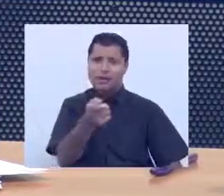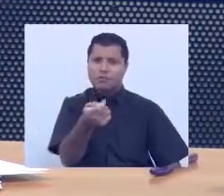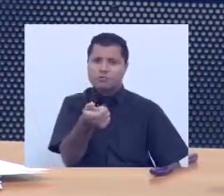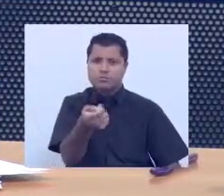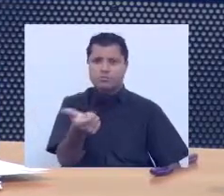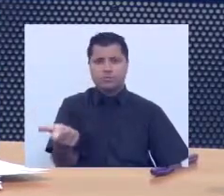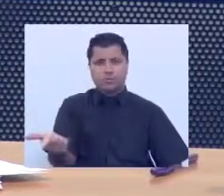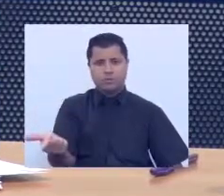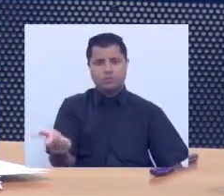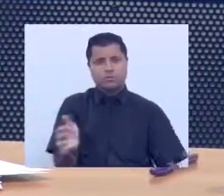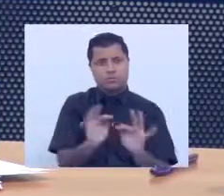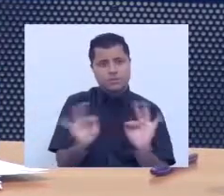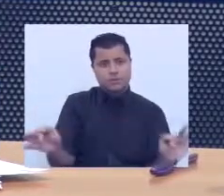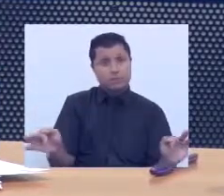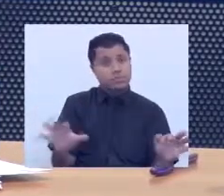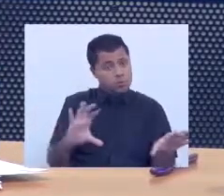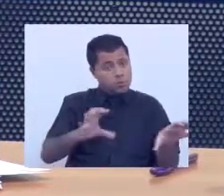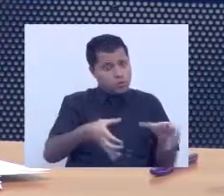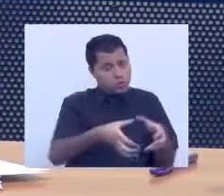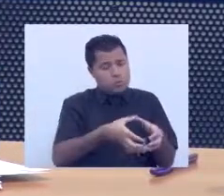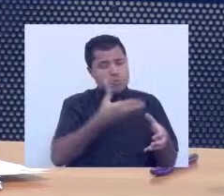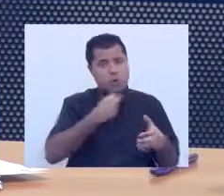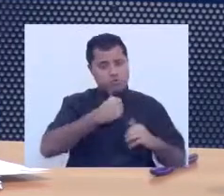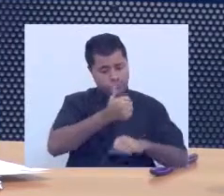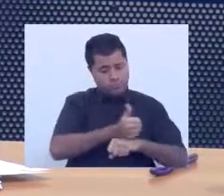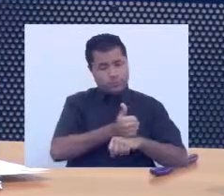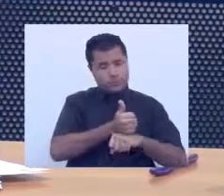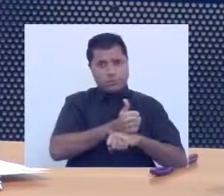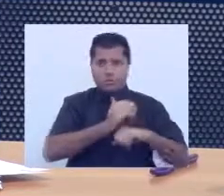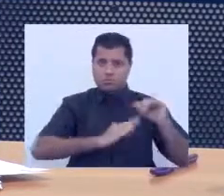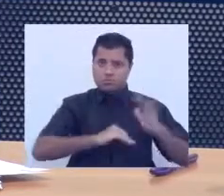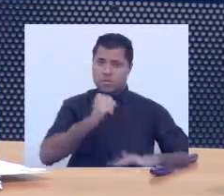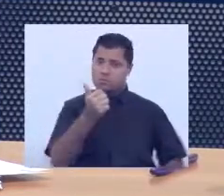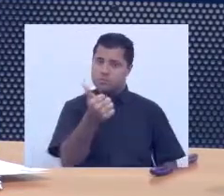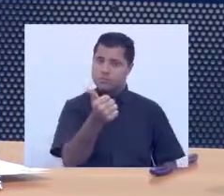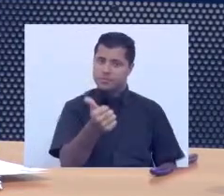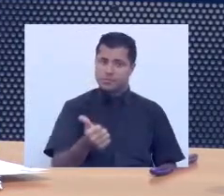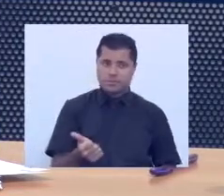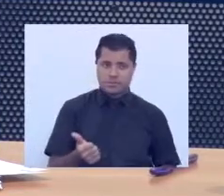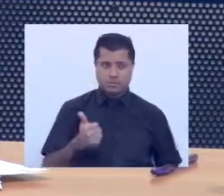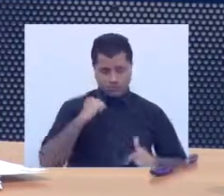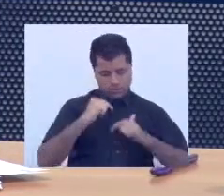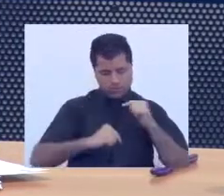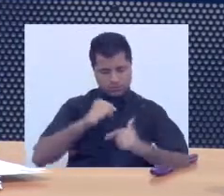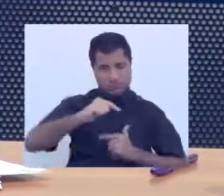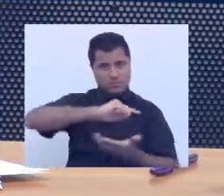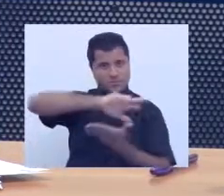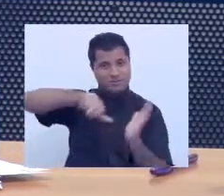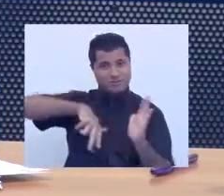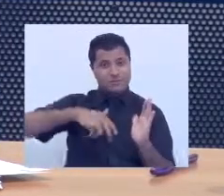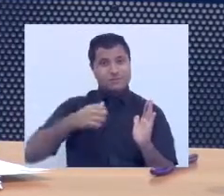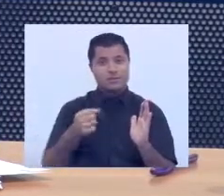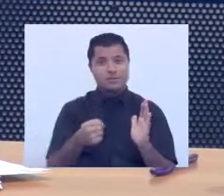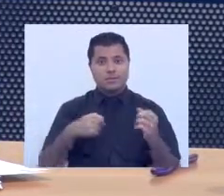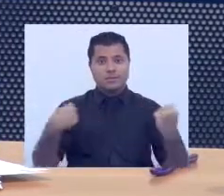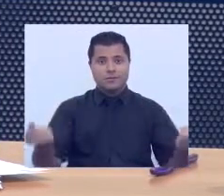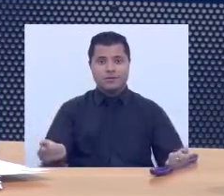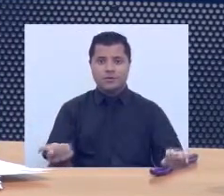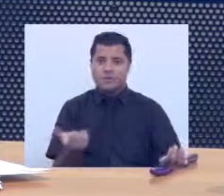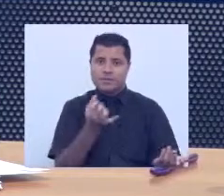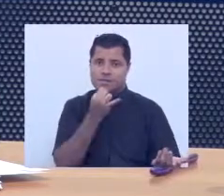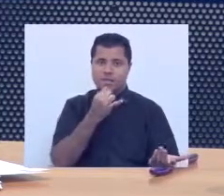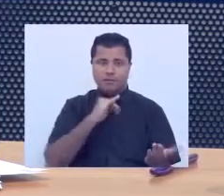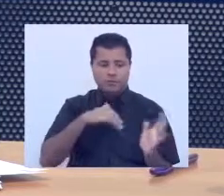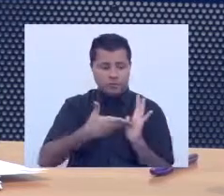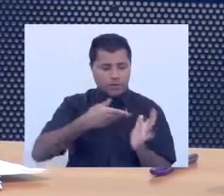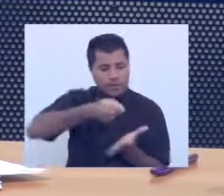uma estrutura de técnicos bem montadas, com bastante consciência e atividade em cima das suas